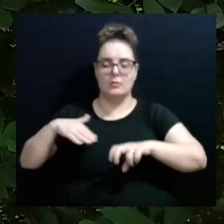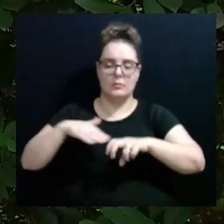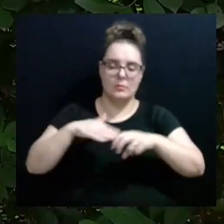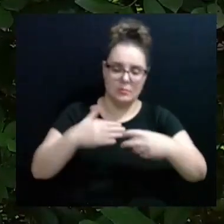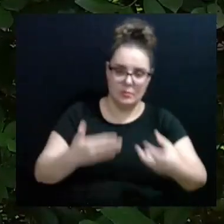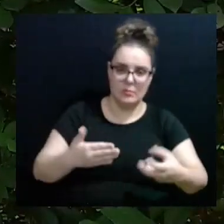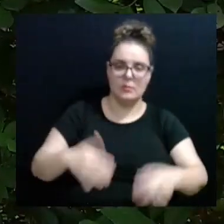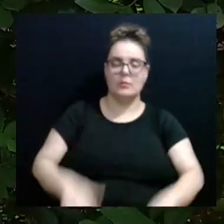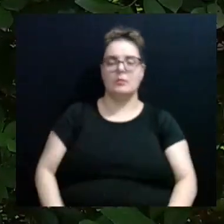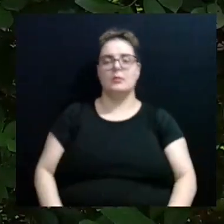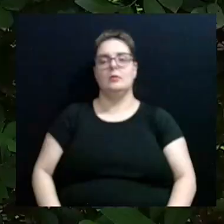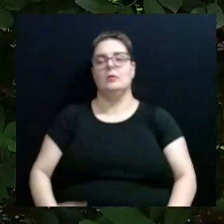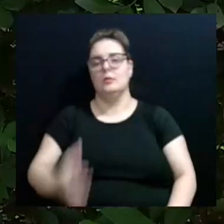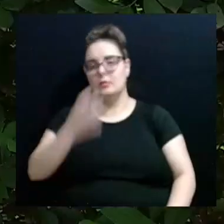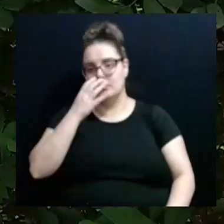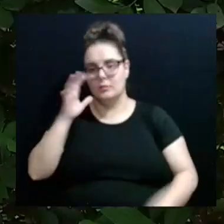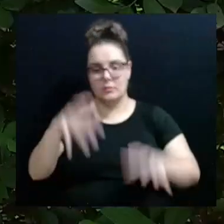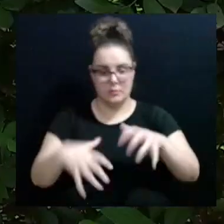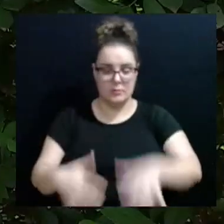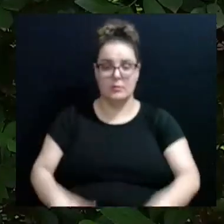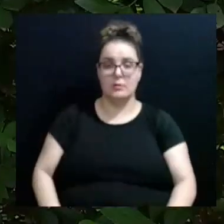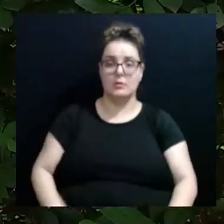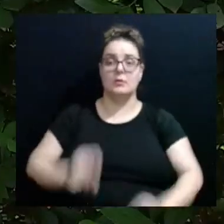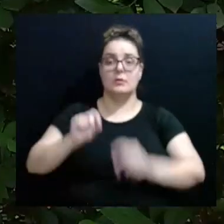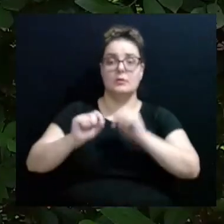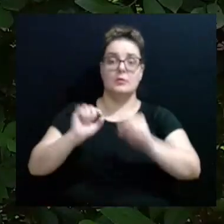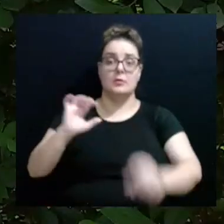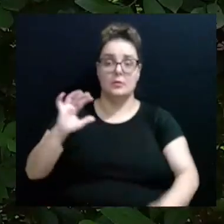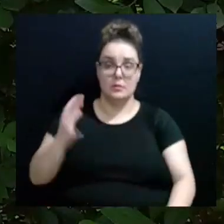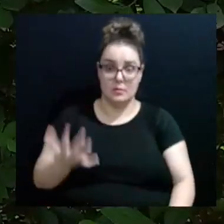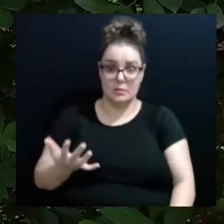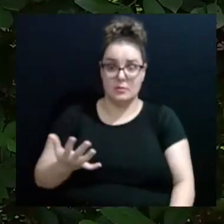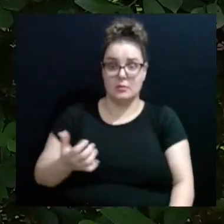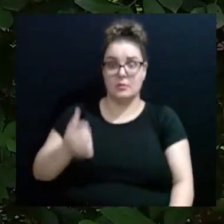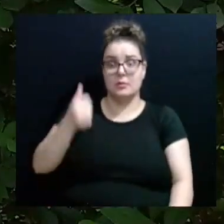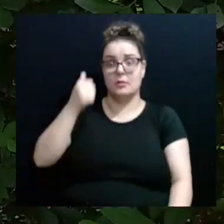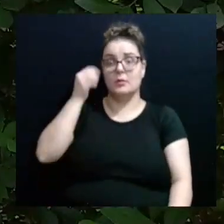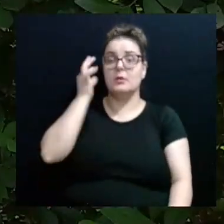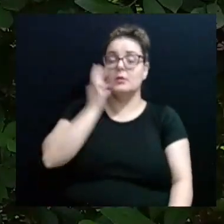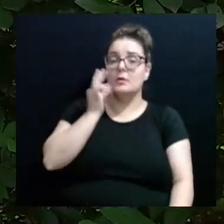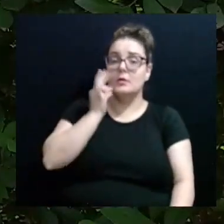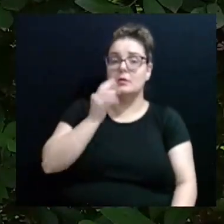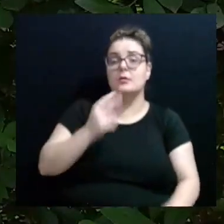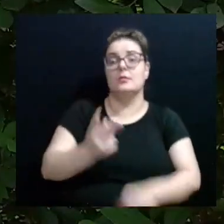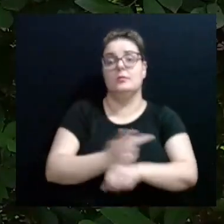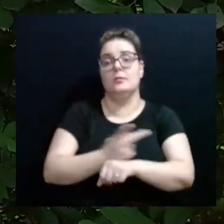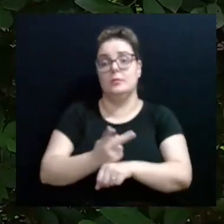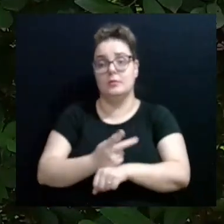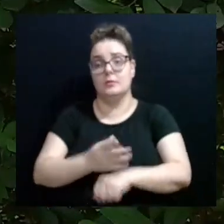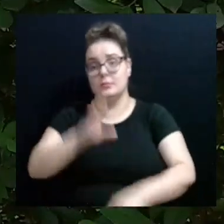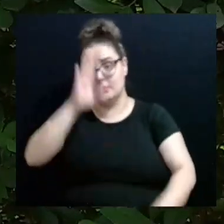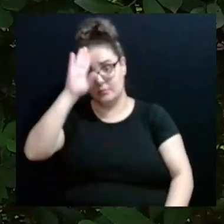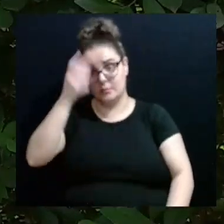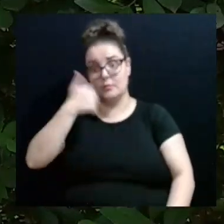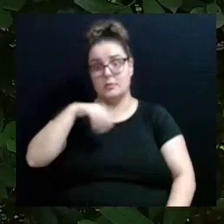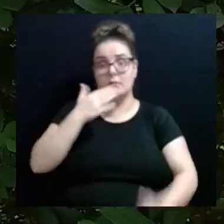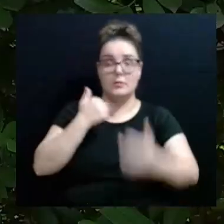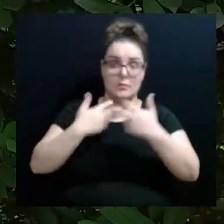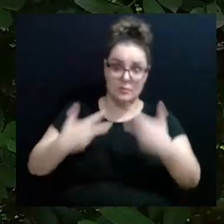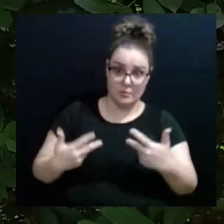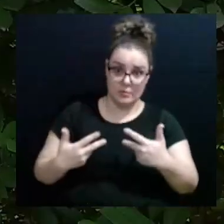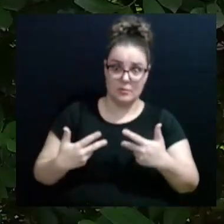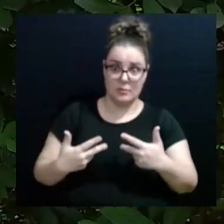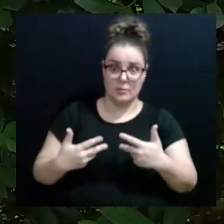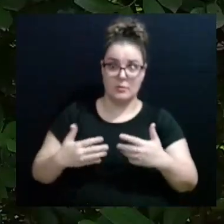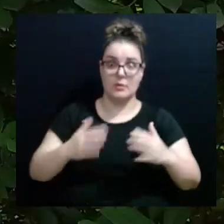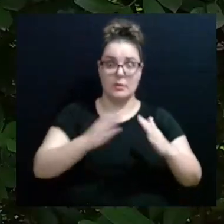essas coisas, né? Então o que acontece? As fêmeas estão indo mais buscar, principalmente as mamães, alimento e os filhotes na casa das pessoas.